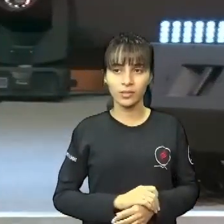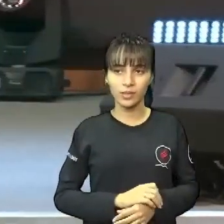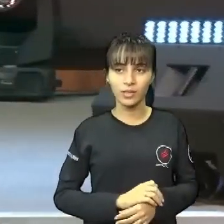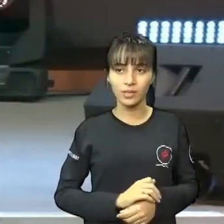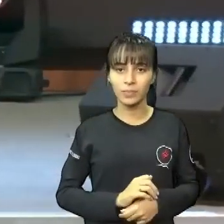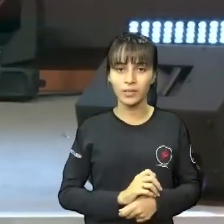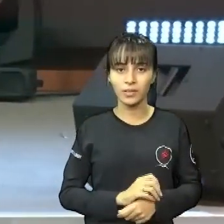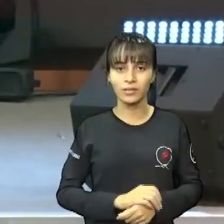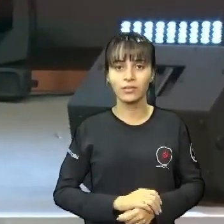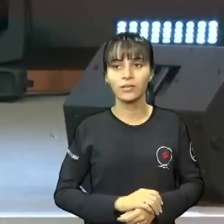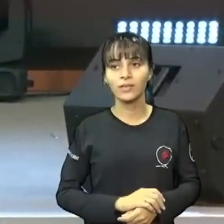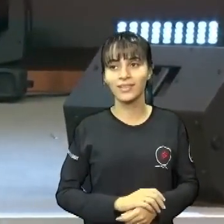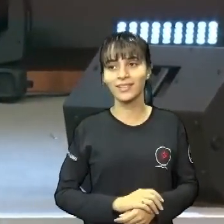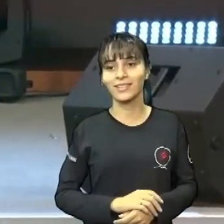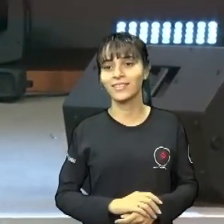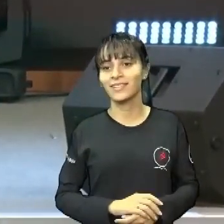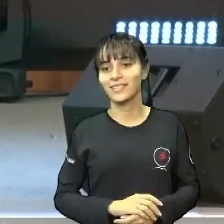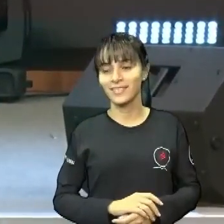você